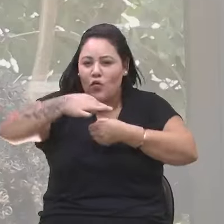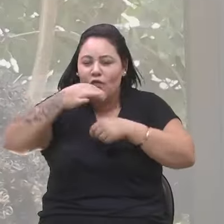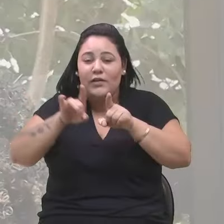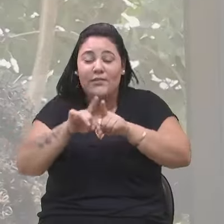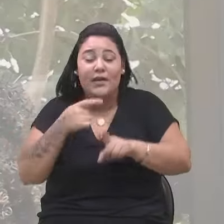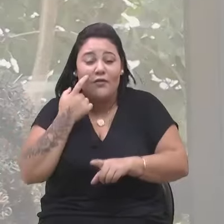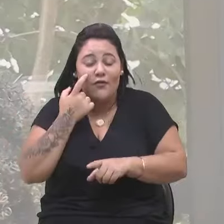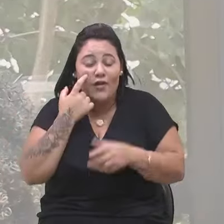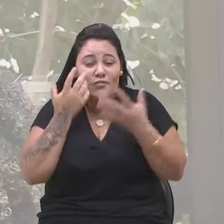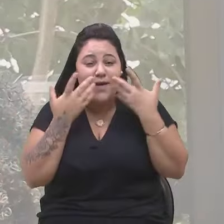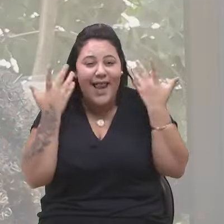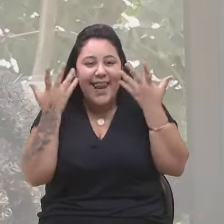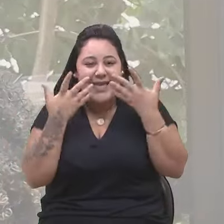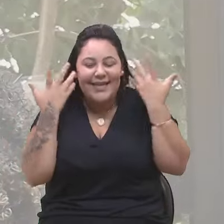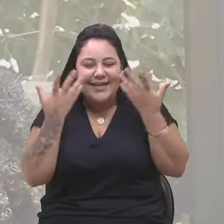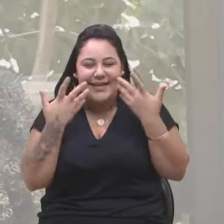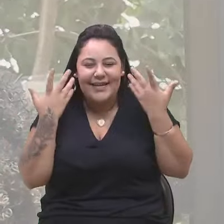trabalhar, é colendo a uva. Então, uma alegria, a conversou com algum agricultor, a gente viu no rosto